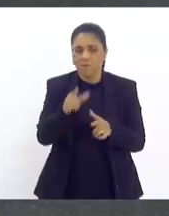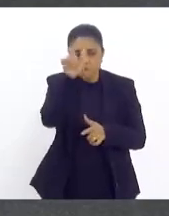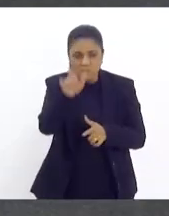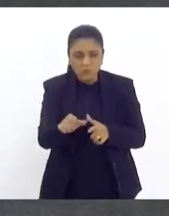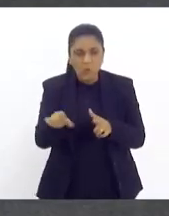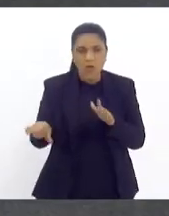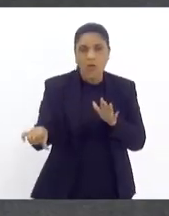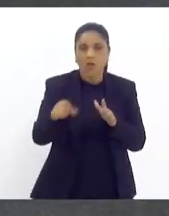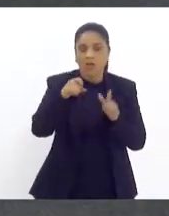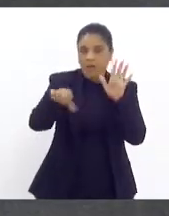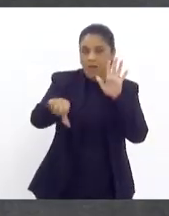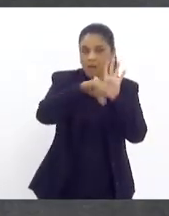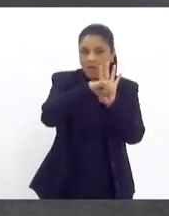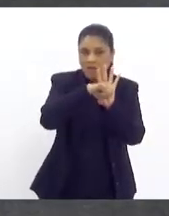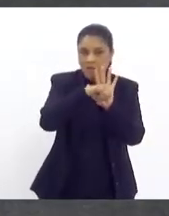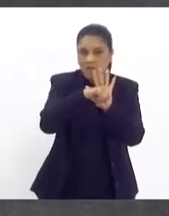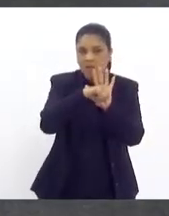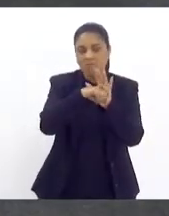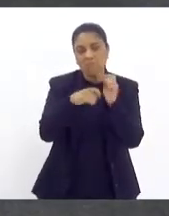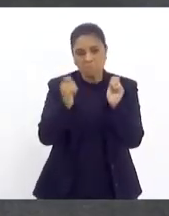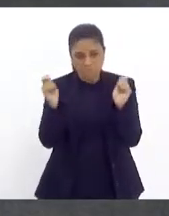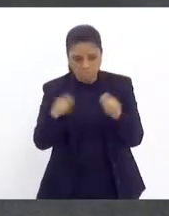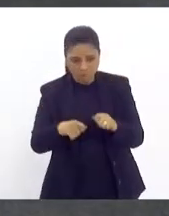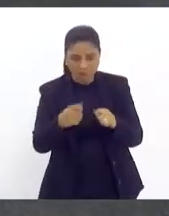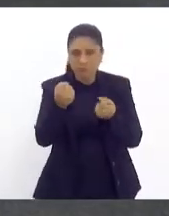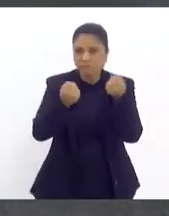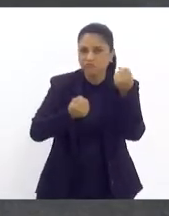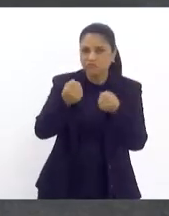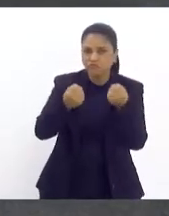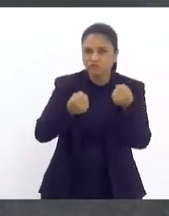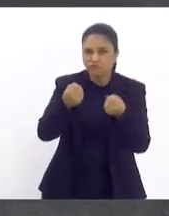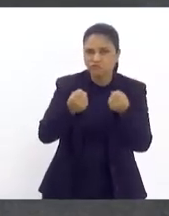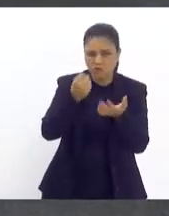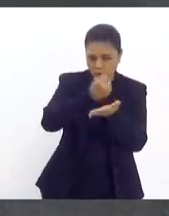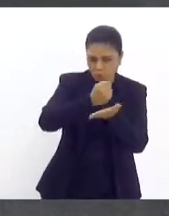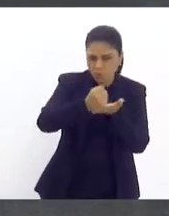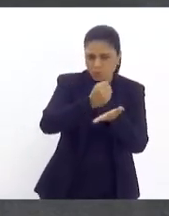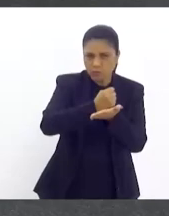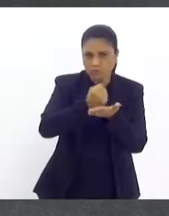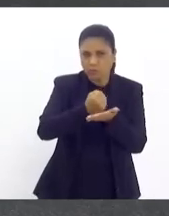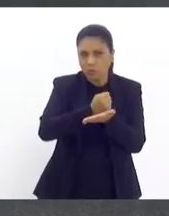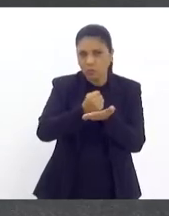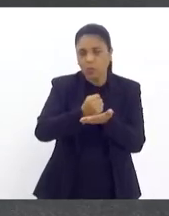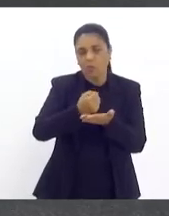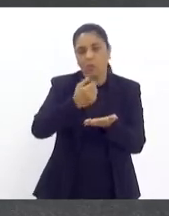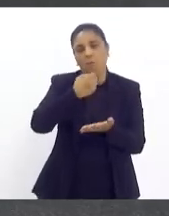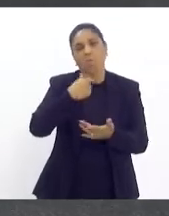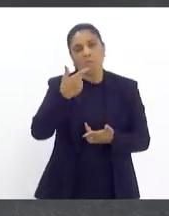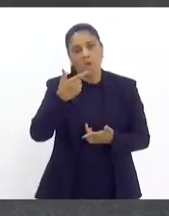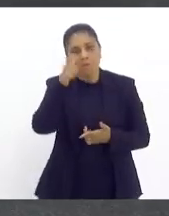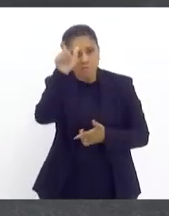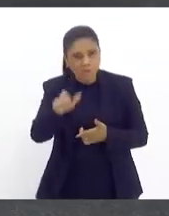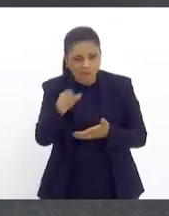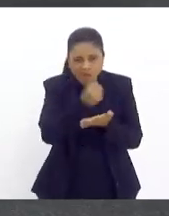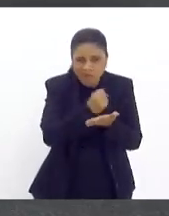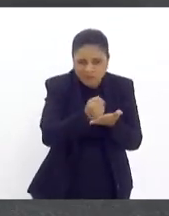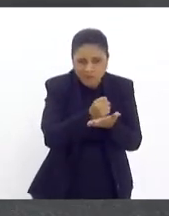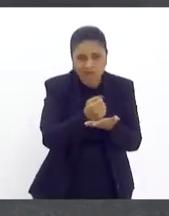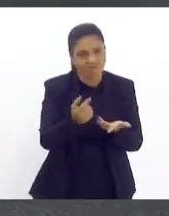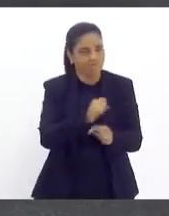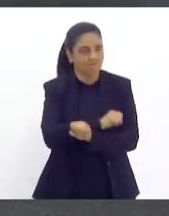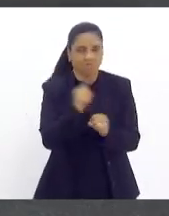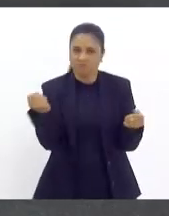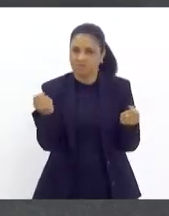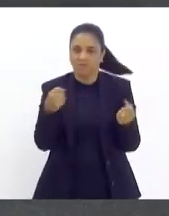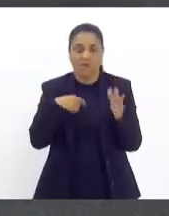sexual ainda possa dirigir um veículo e ser contratado por por mulheres então eu espero que quando esse projeto